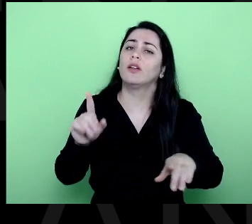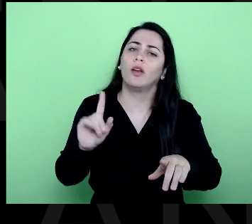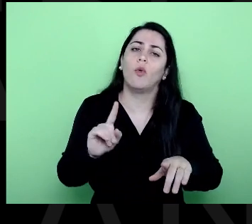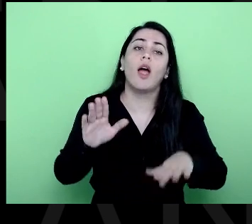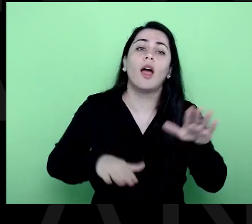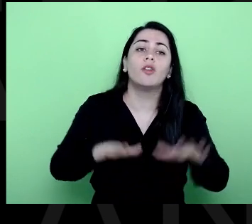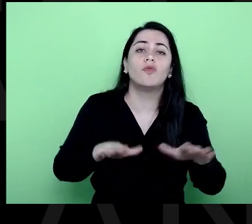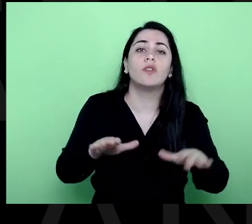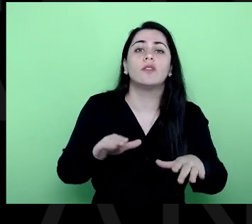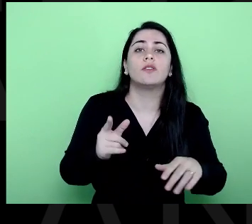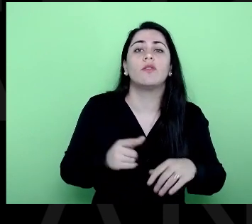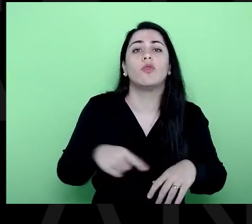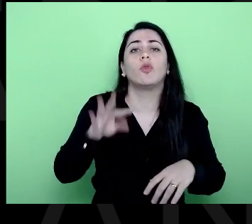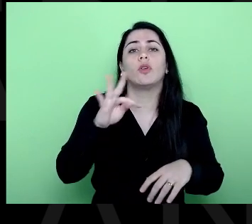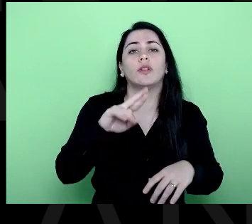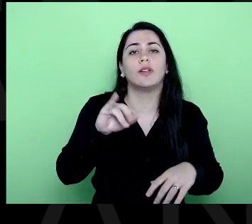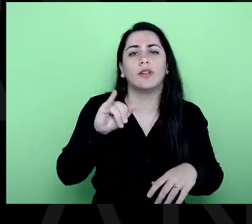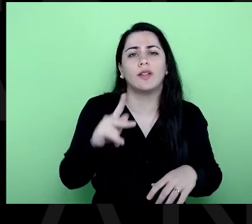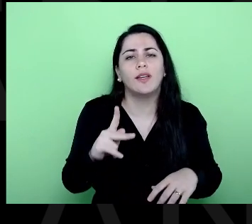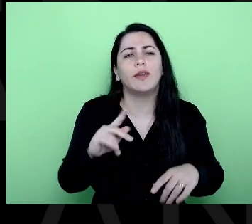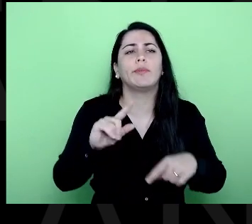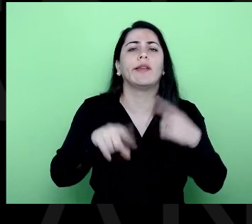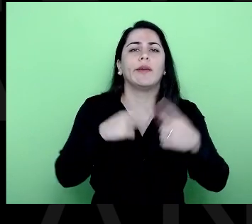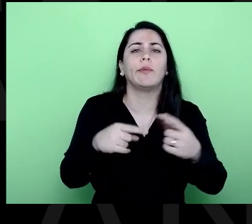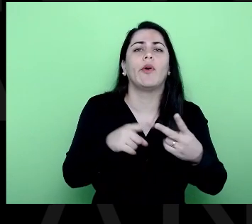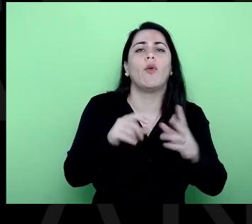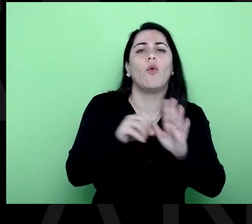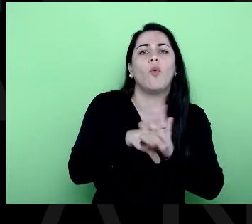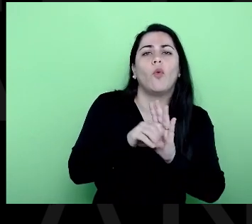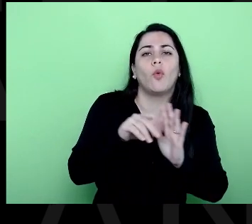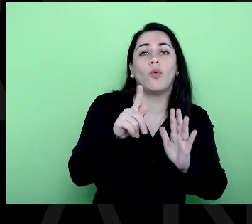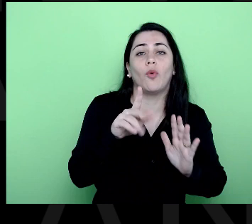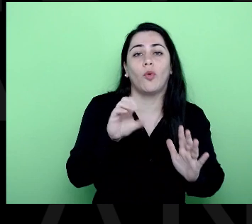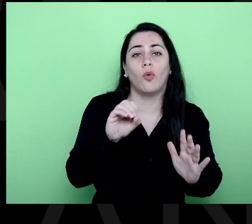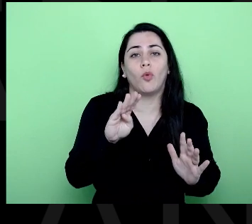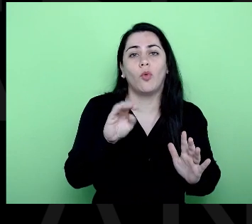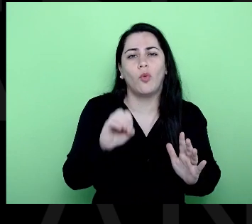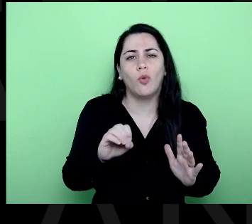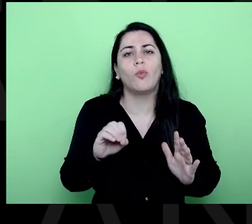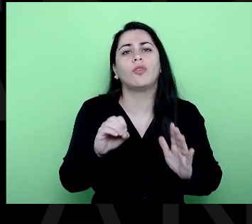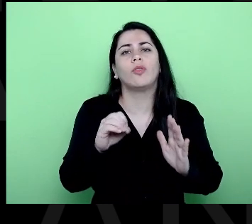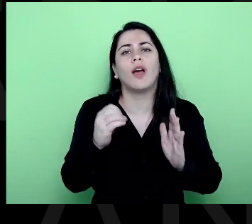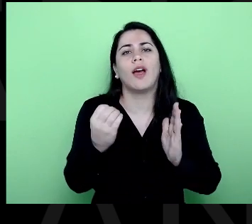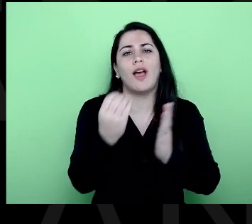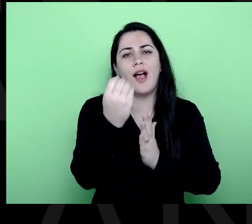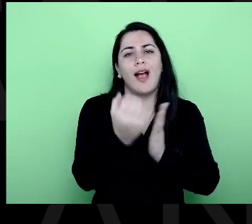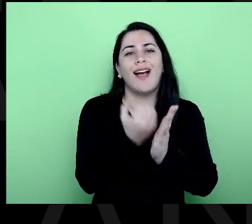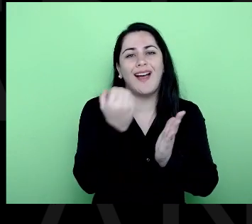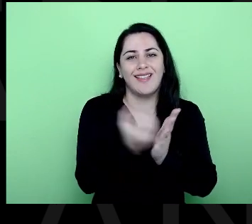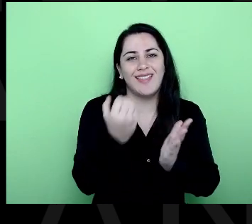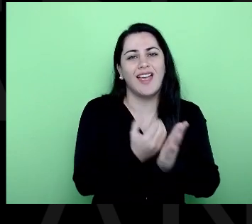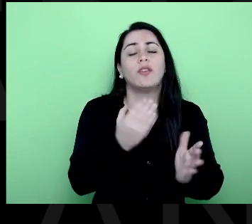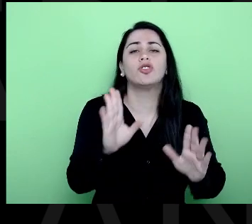estava lá na Trip, na outra eu estava lá no Globo, trabalhando no Segundo Caderno. Trabalhei em política,